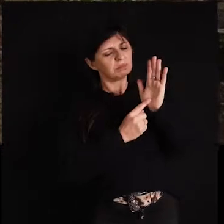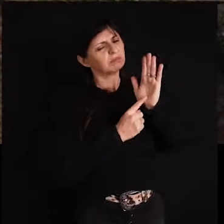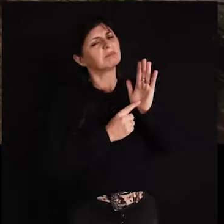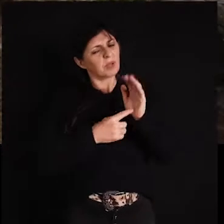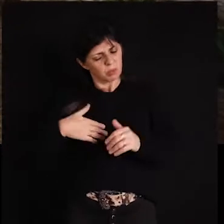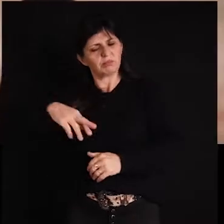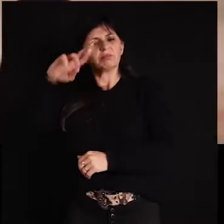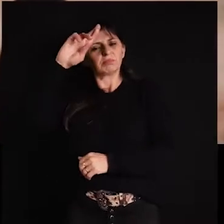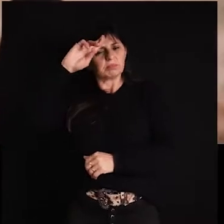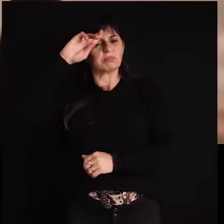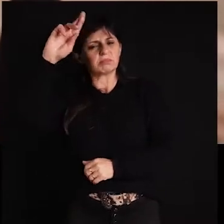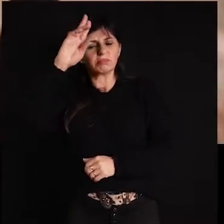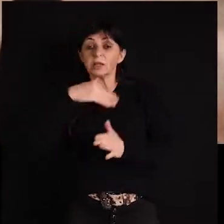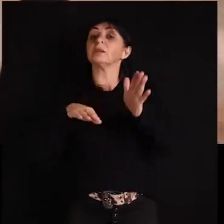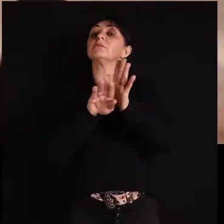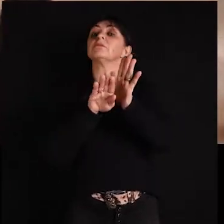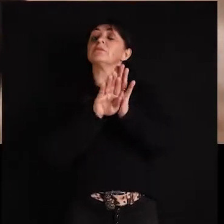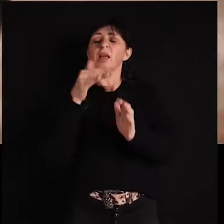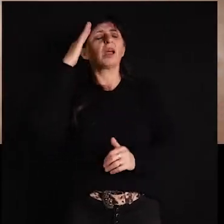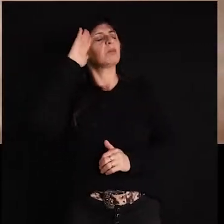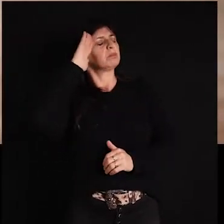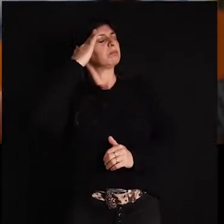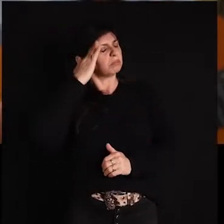Meu patrão ao chegar vai ter que